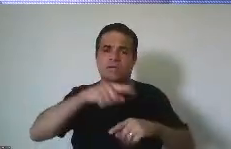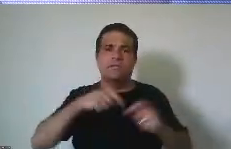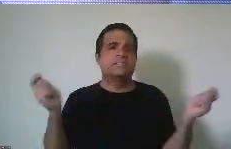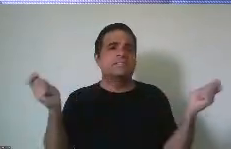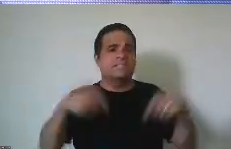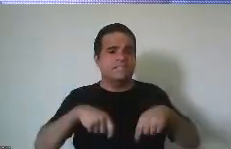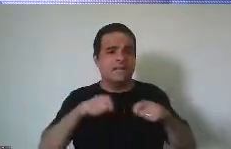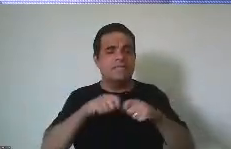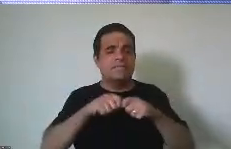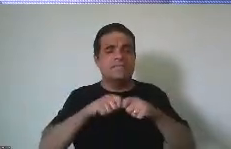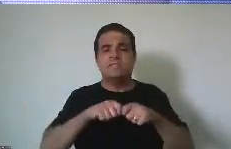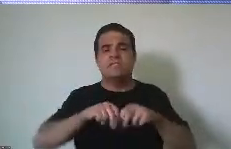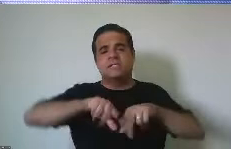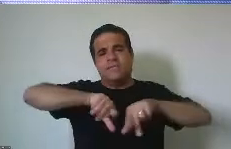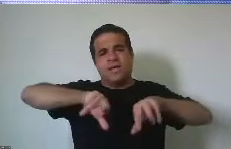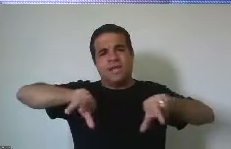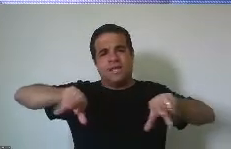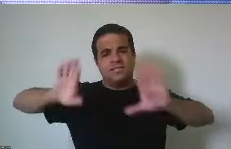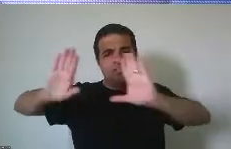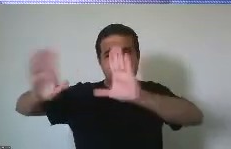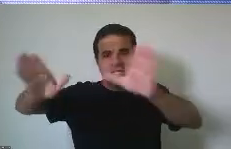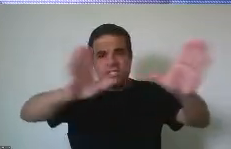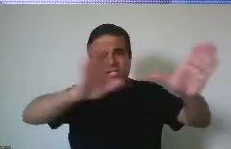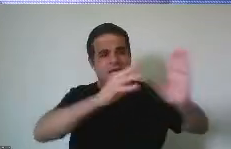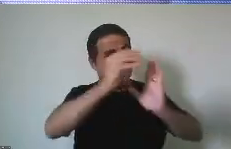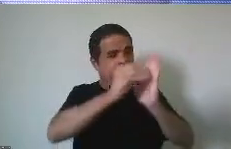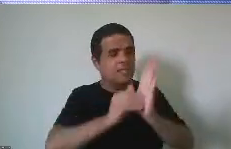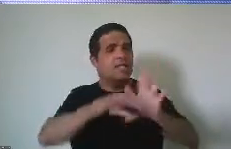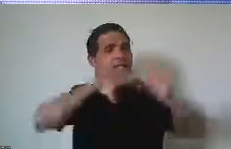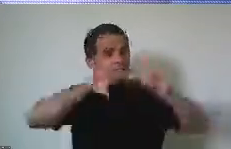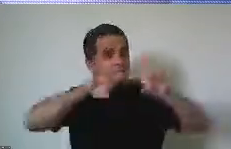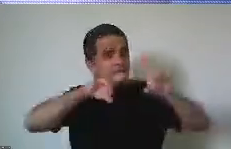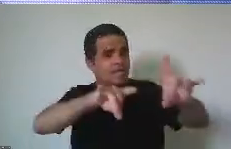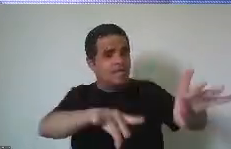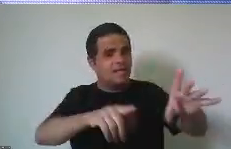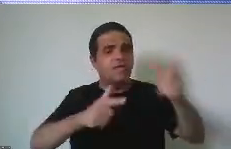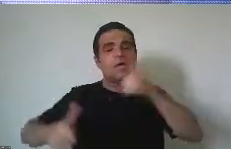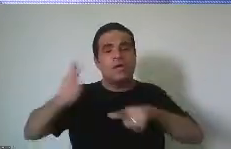diferentes capas técnicas para ler fingindo